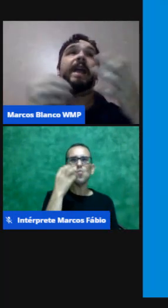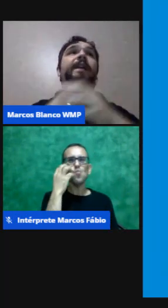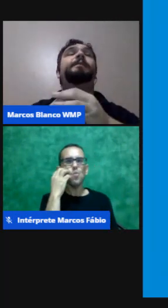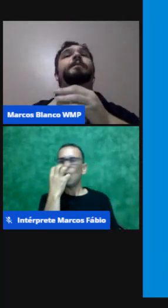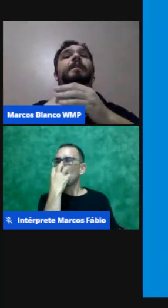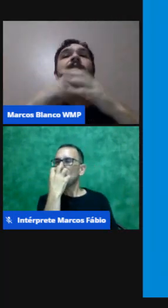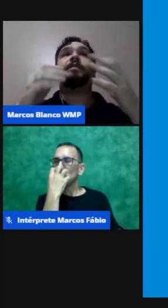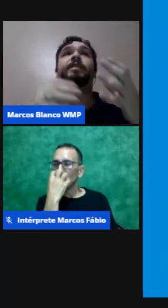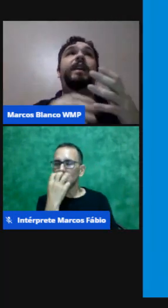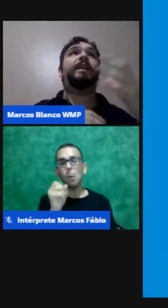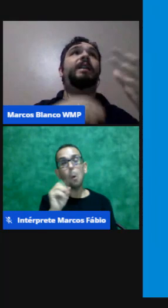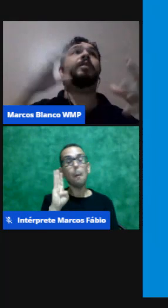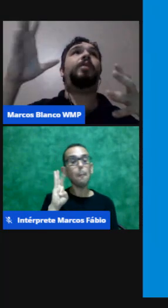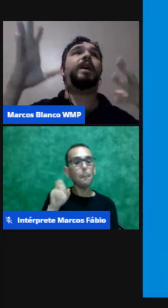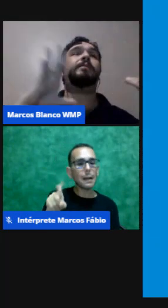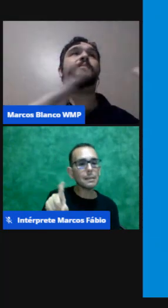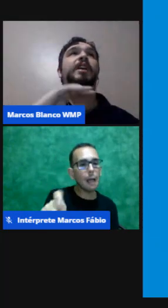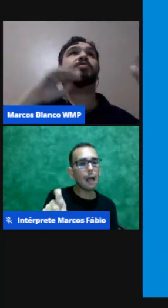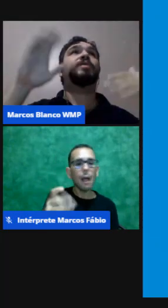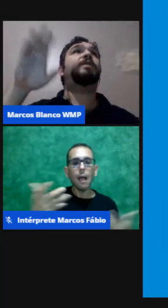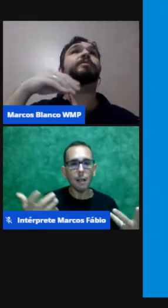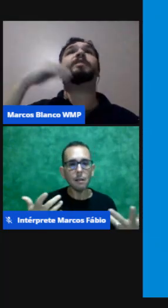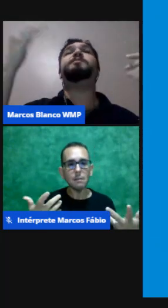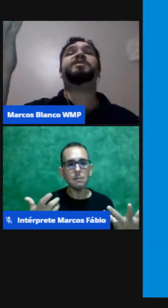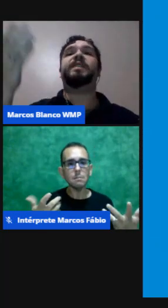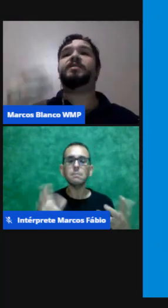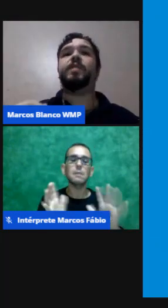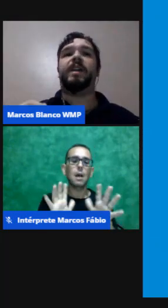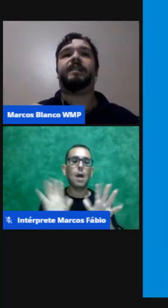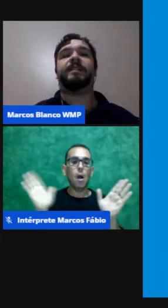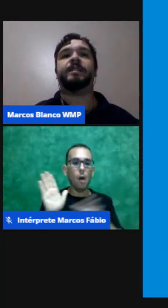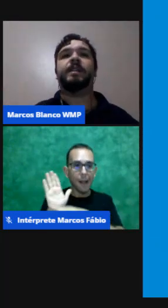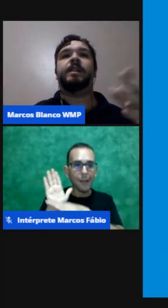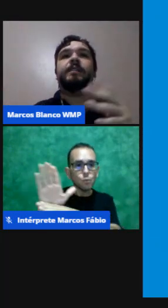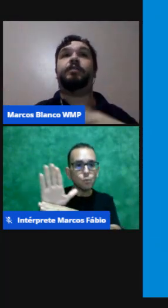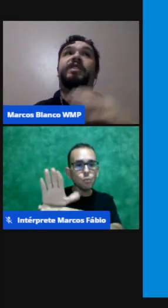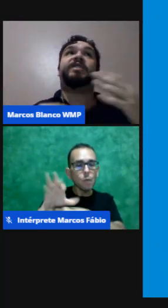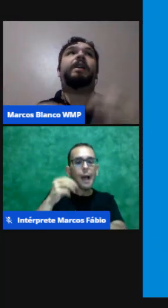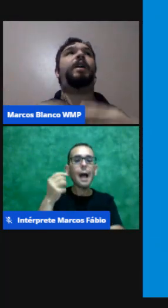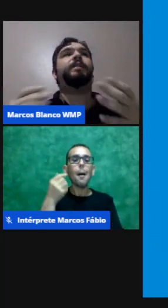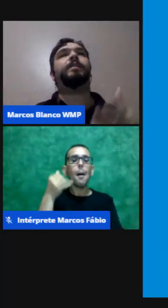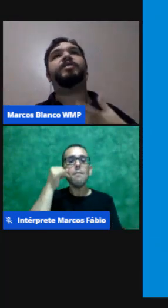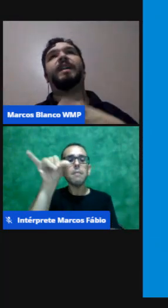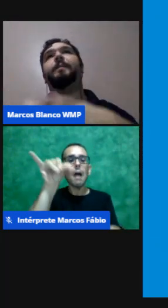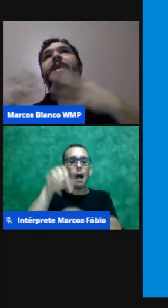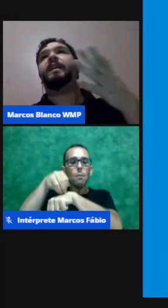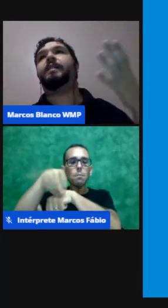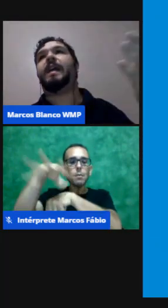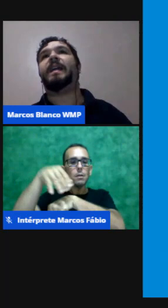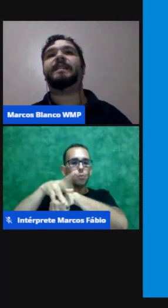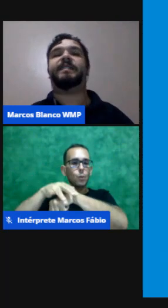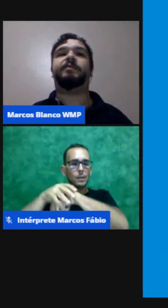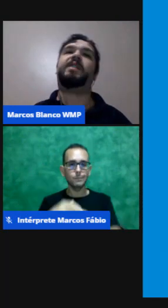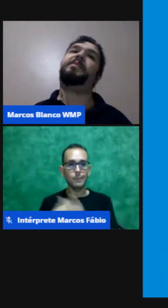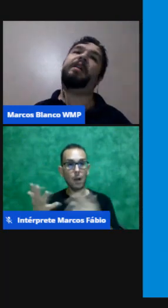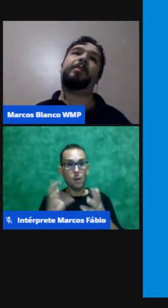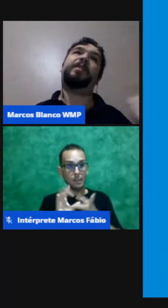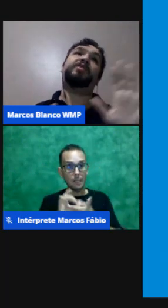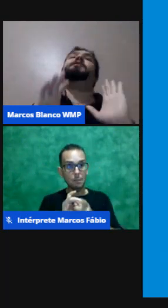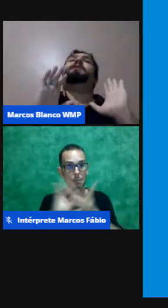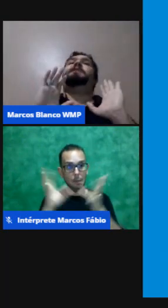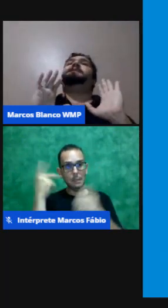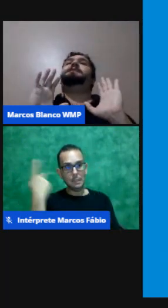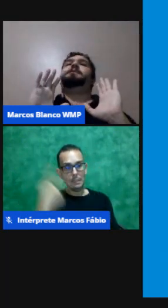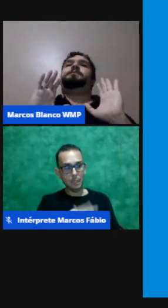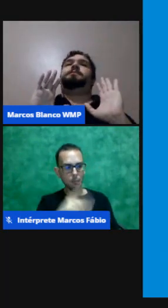ou uma bactéria. Dentro dele, ele agora ajuda a não transmitir as doenças. Então, do que chegar, olha, então, a gente está liberando a Aedes aegypti em Campo